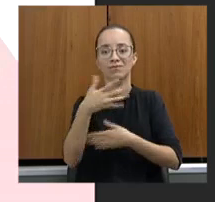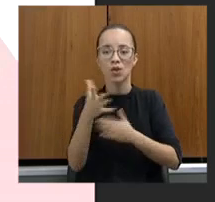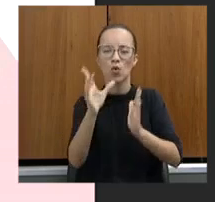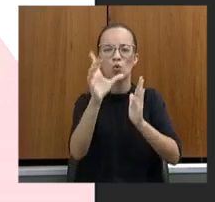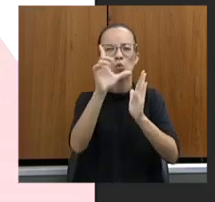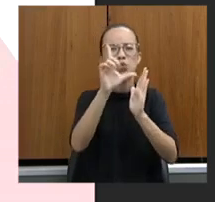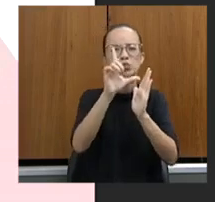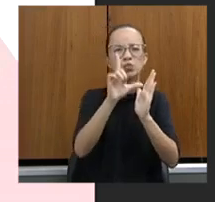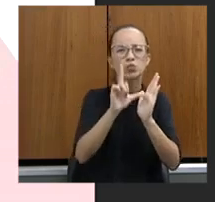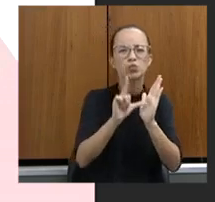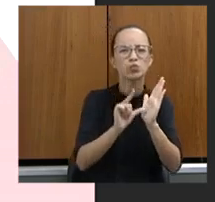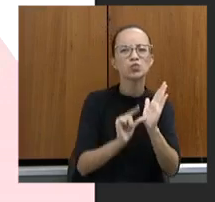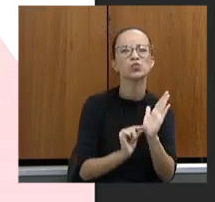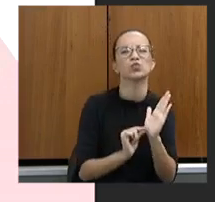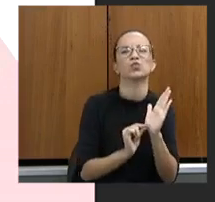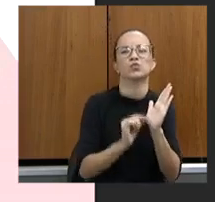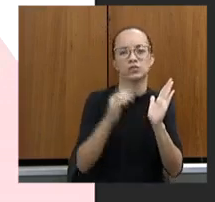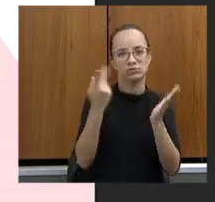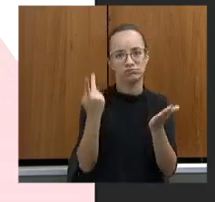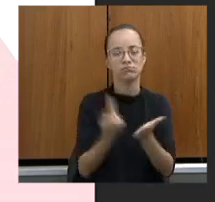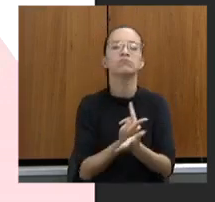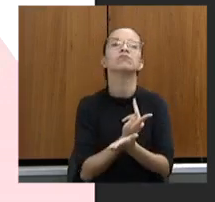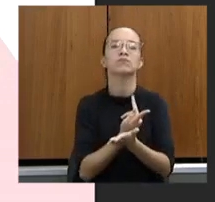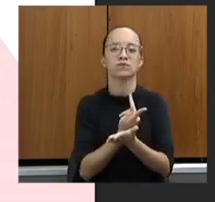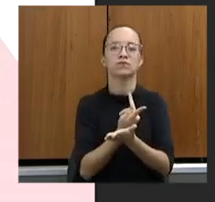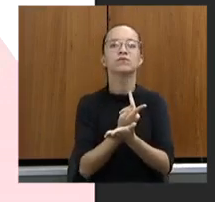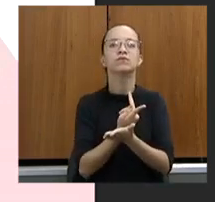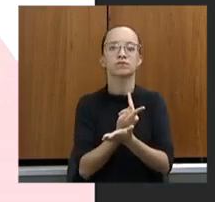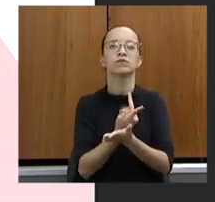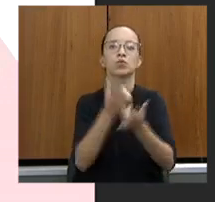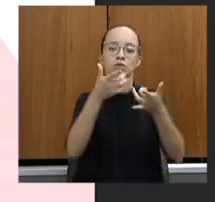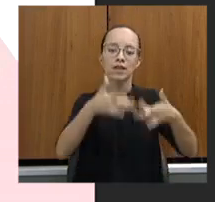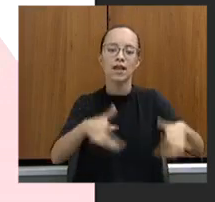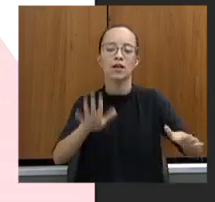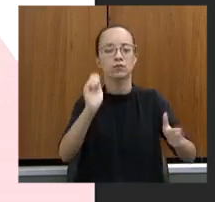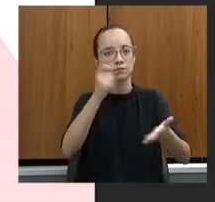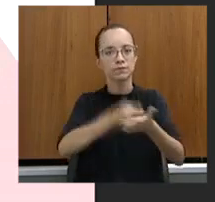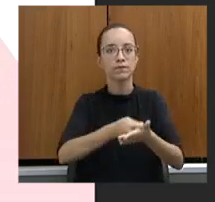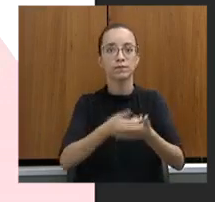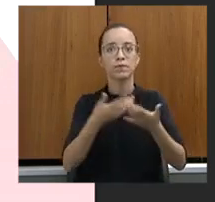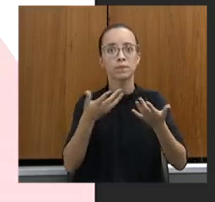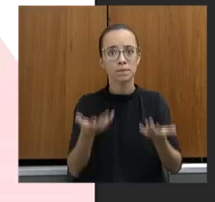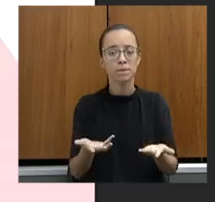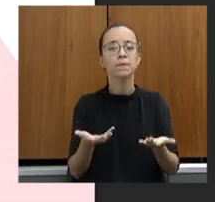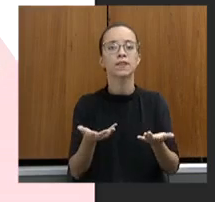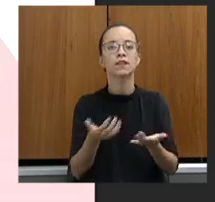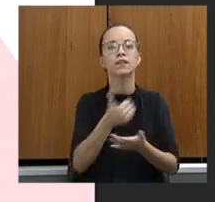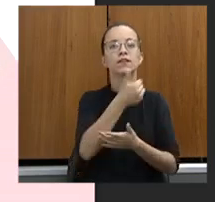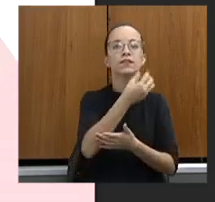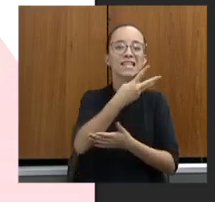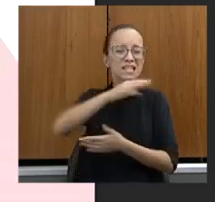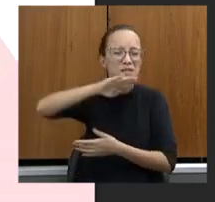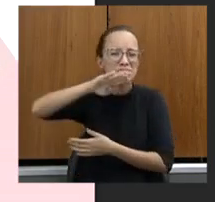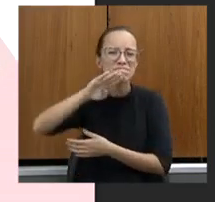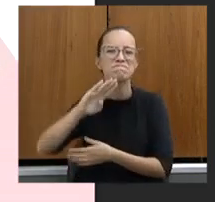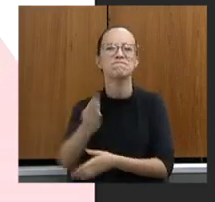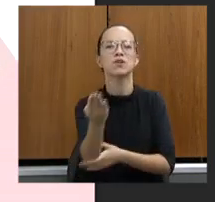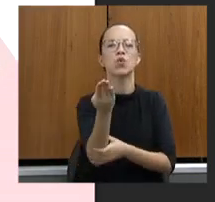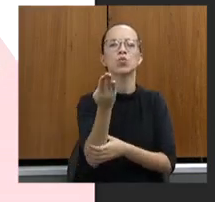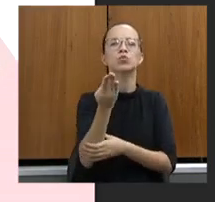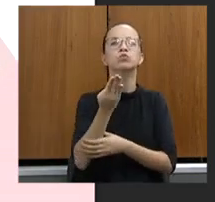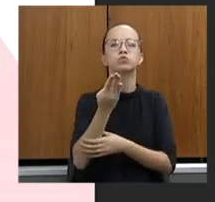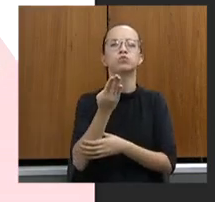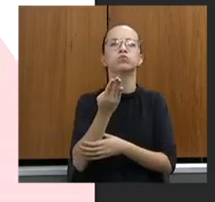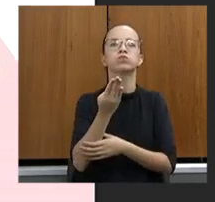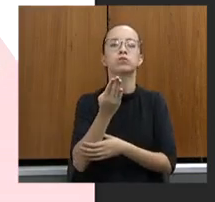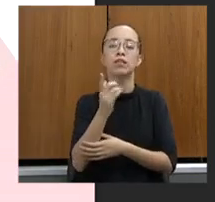redução bastante relevante nos restos a pagar e agora além disso naqueles 13 bilhões nós temos ali